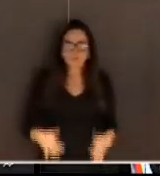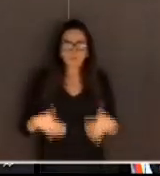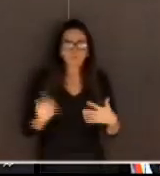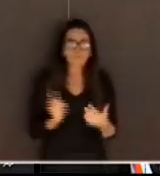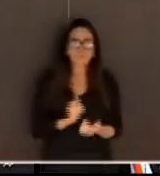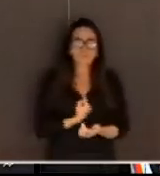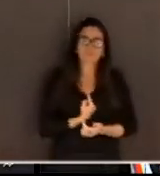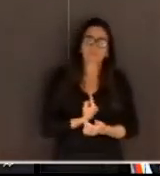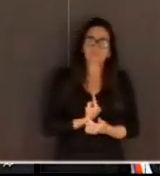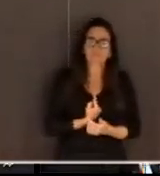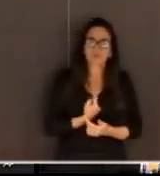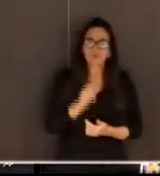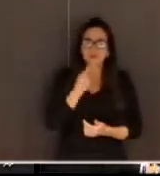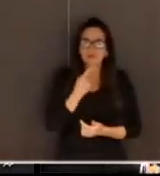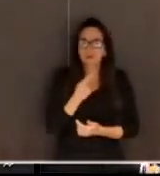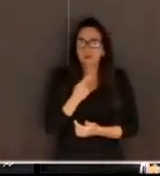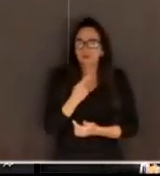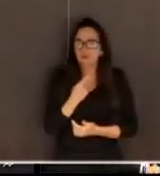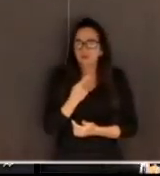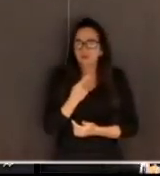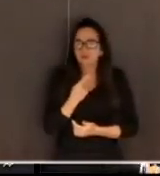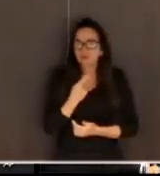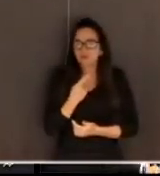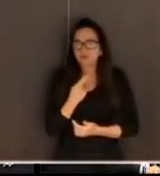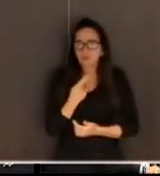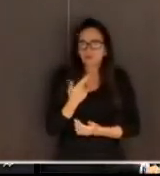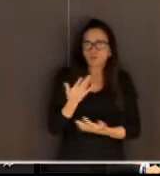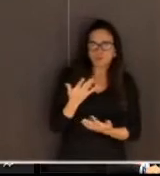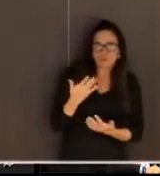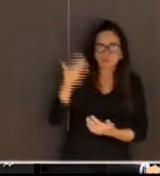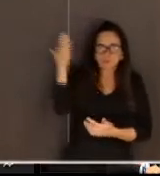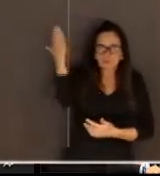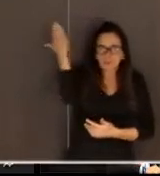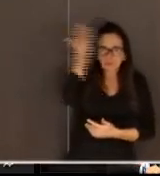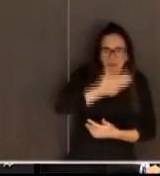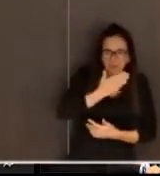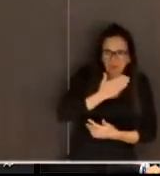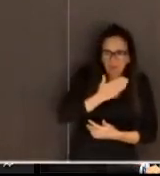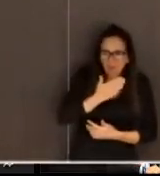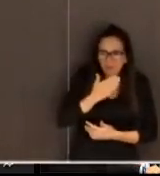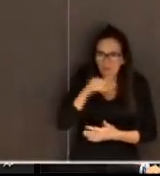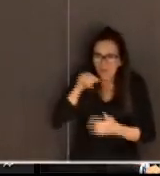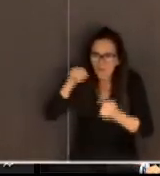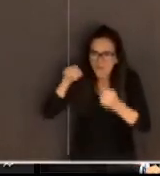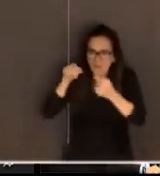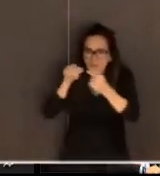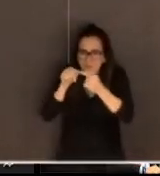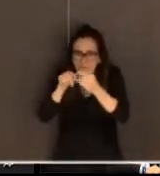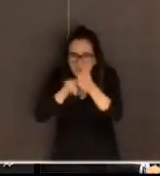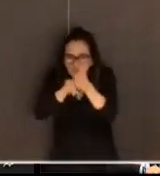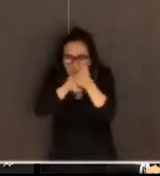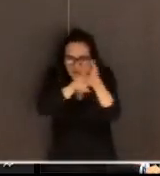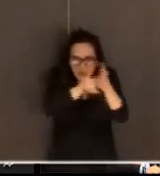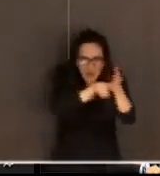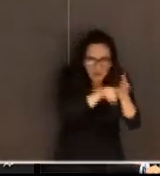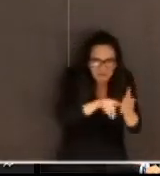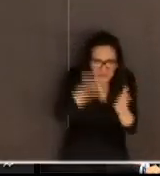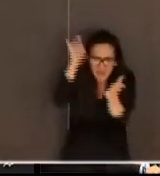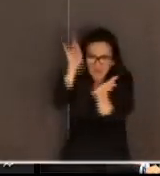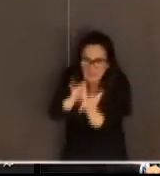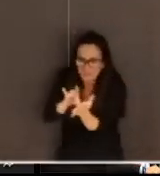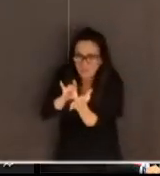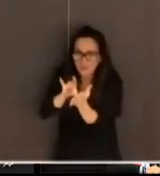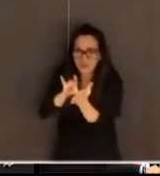nós falamos que a função da prova não é averiguar os fatos, que a verdade não é um valor preponderante